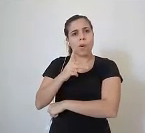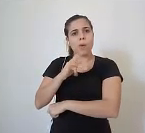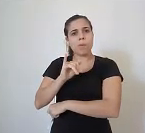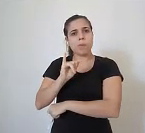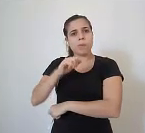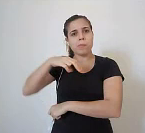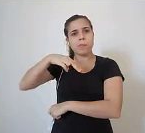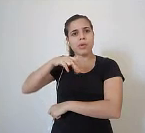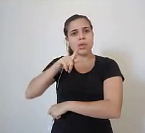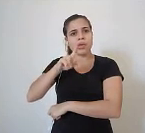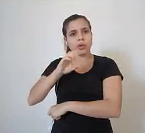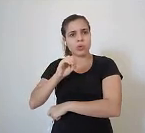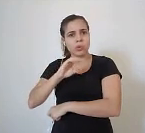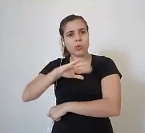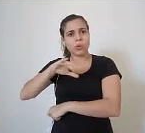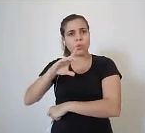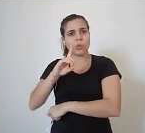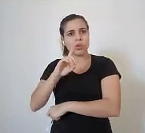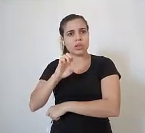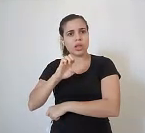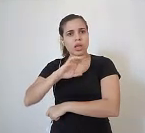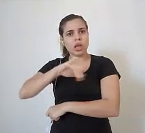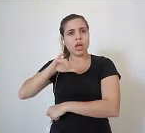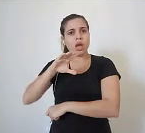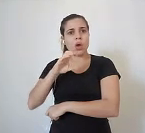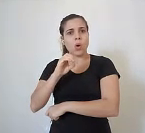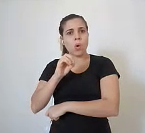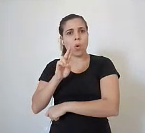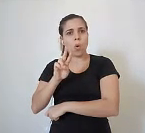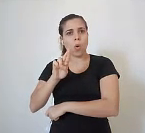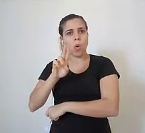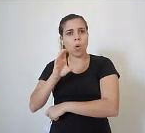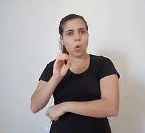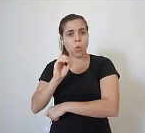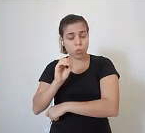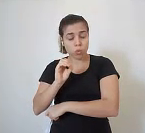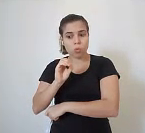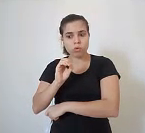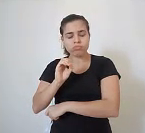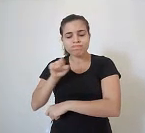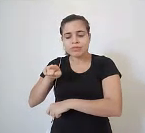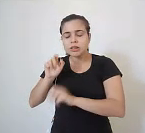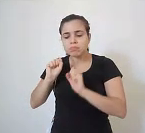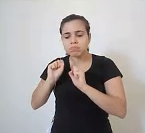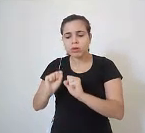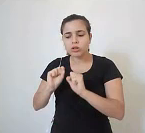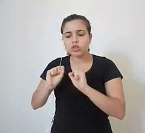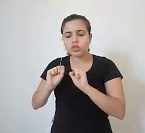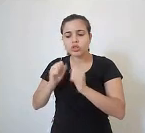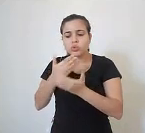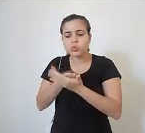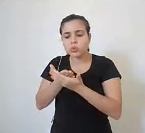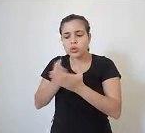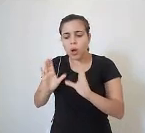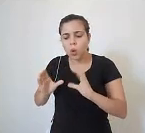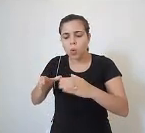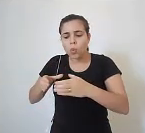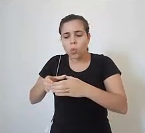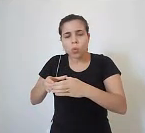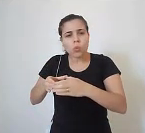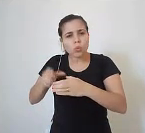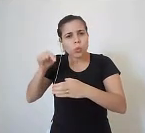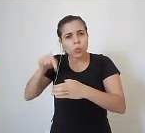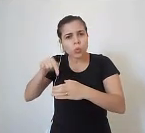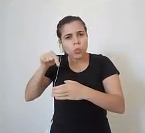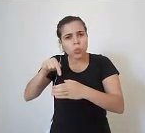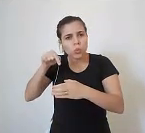como esse anuro, né, como esse sapo pingo de ouro que está aqui nessa figura, a gente pode estudar